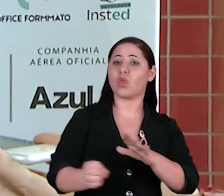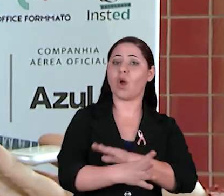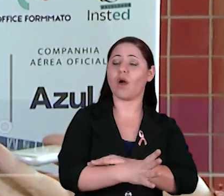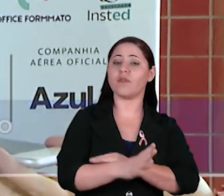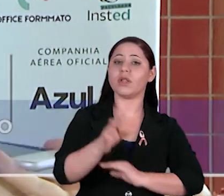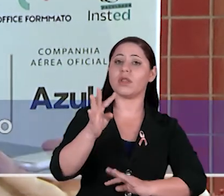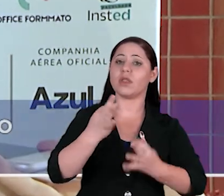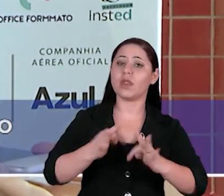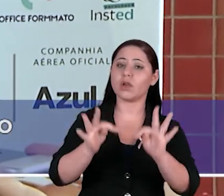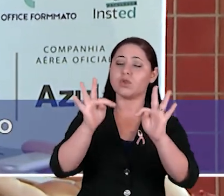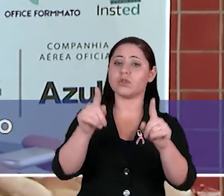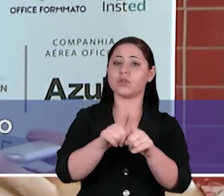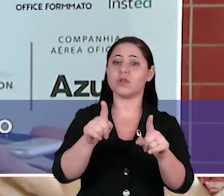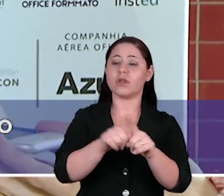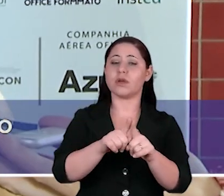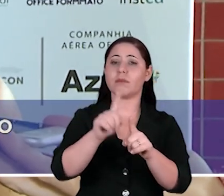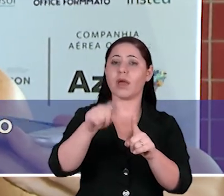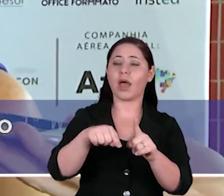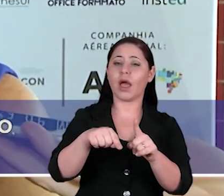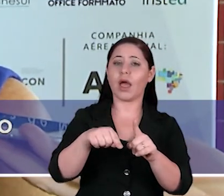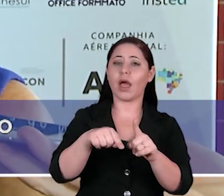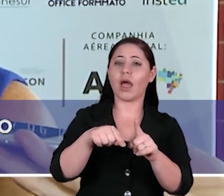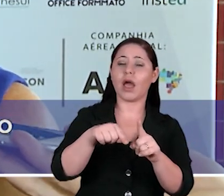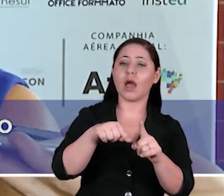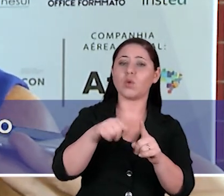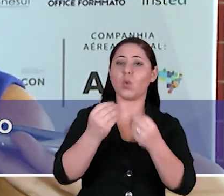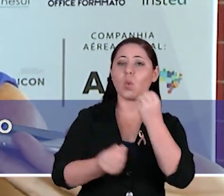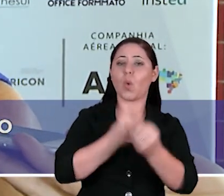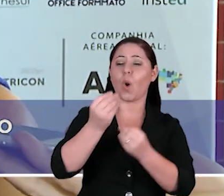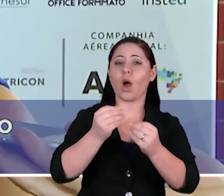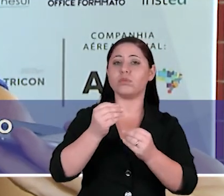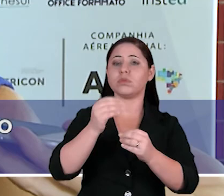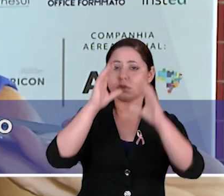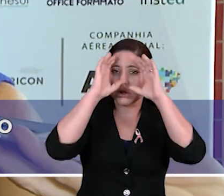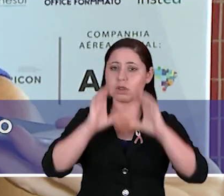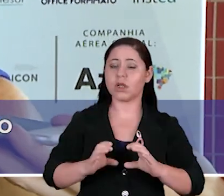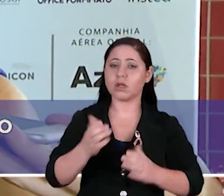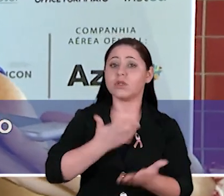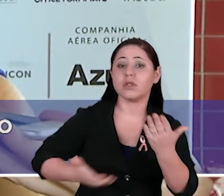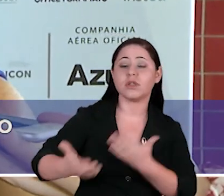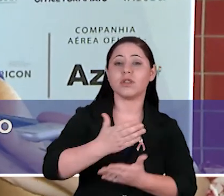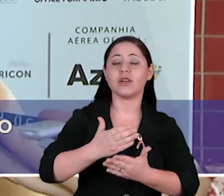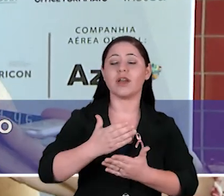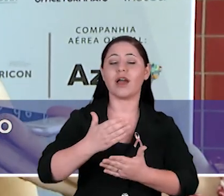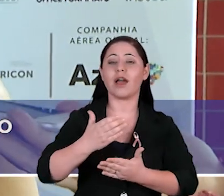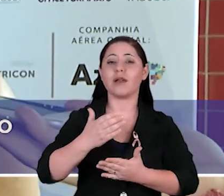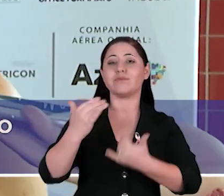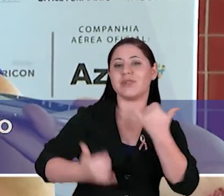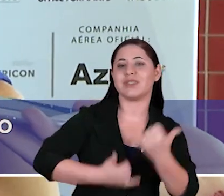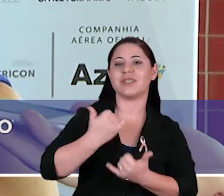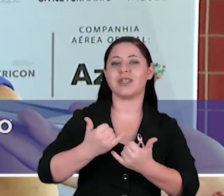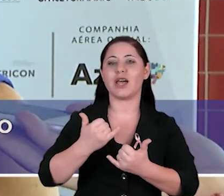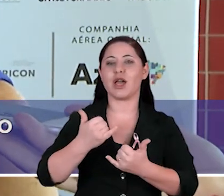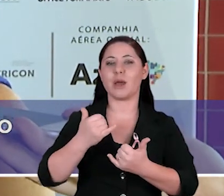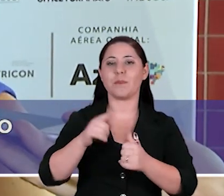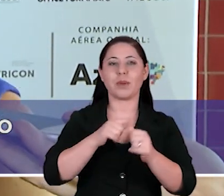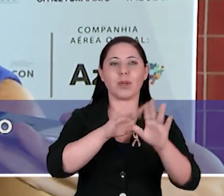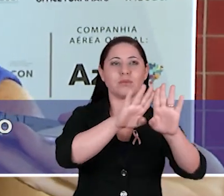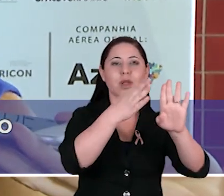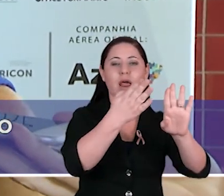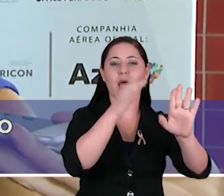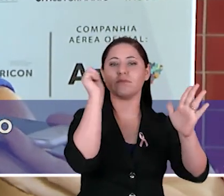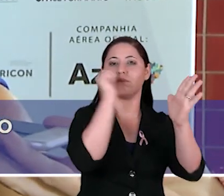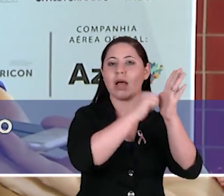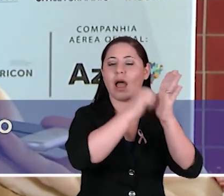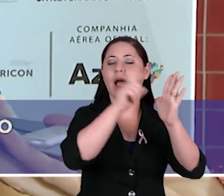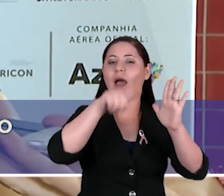regular essas novas tecnologias e a interface disso com a cidadania. Eu sempre costumo brincar dizendo que a